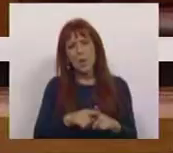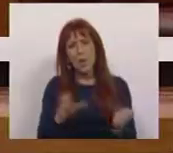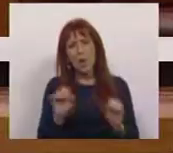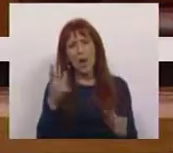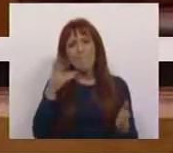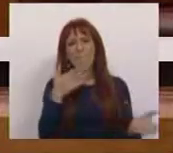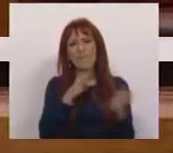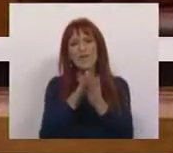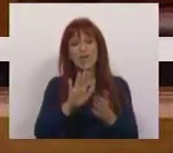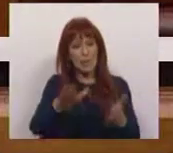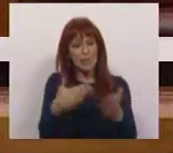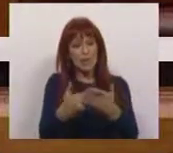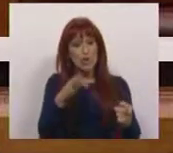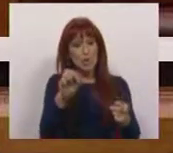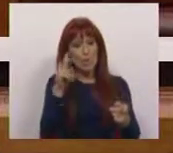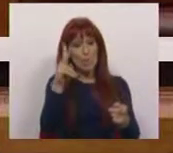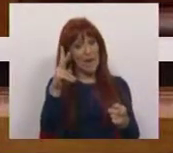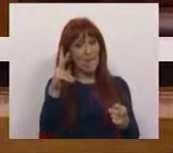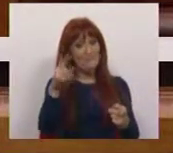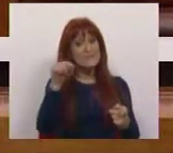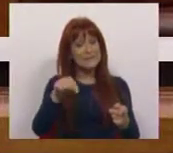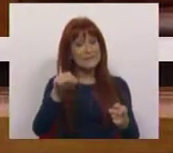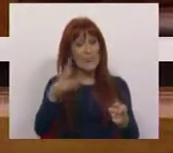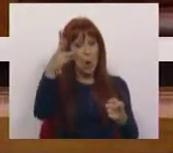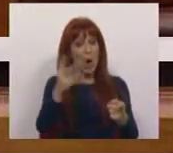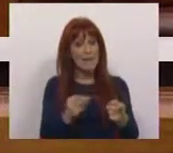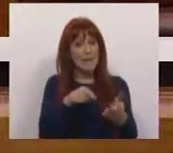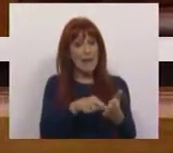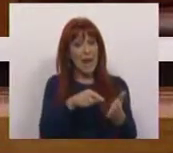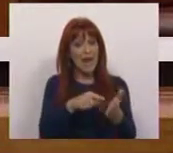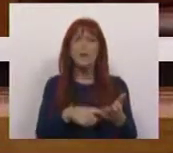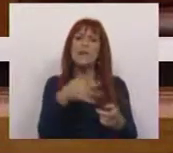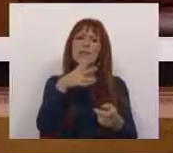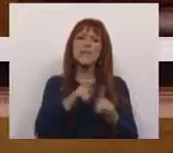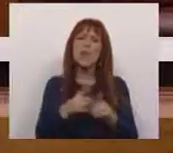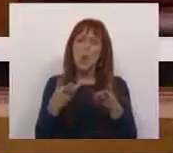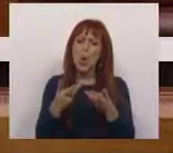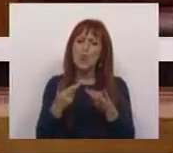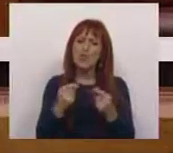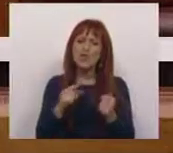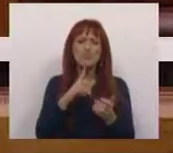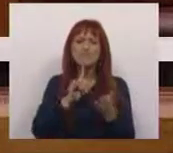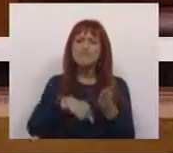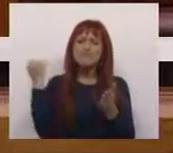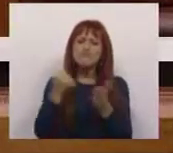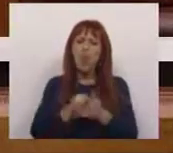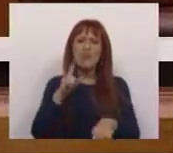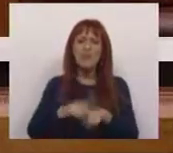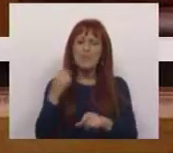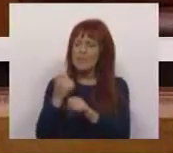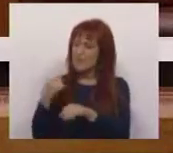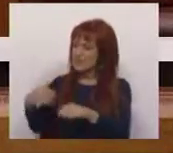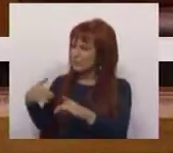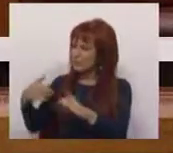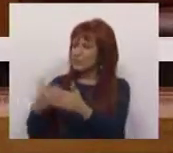tenha aproveitado a proposta do PEV neste orçamento, que estabelecia a contagem de todo o tempo de serviço prestado